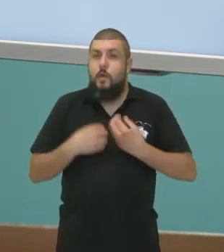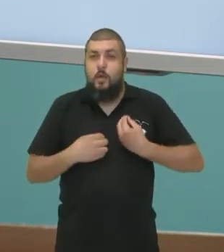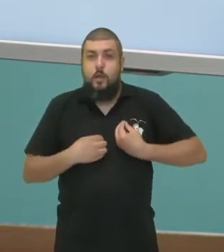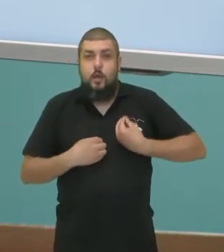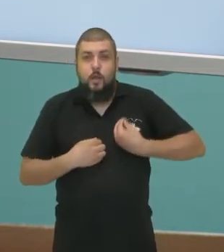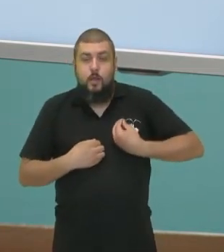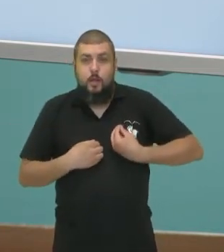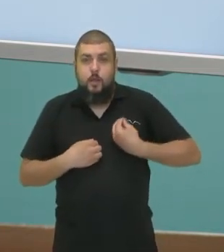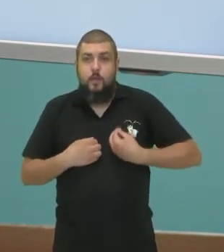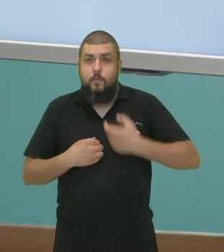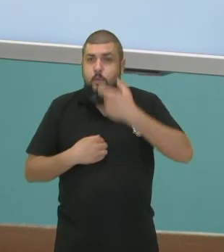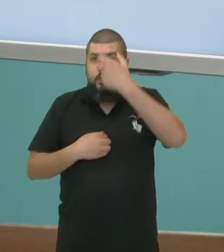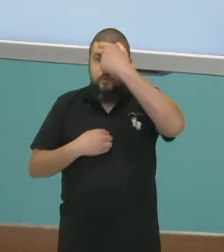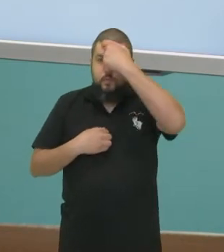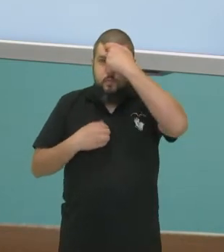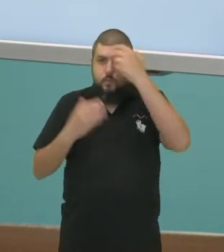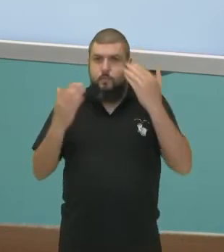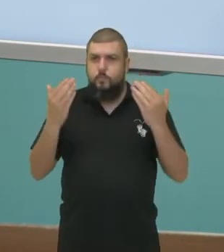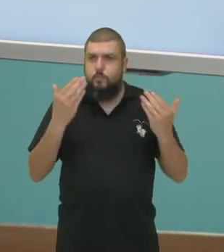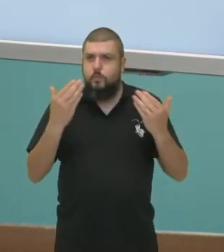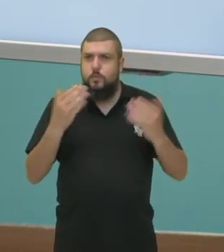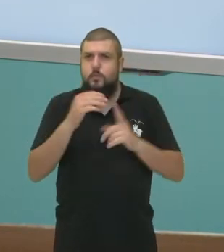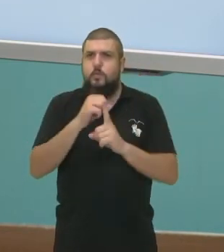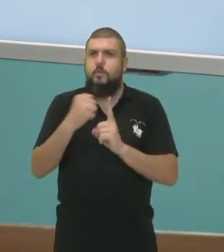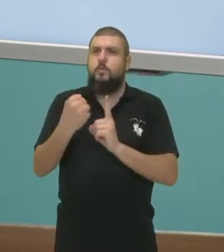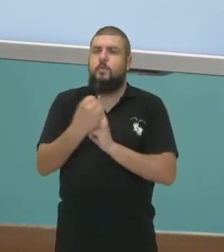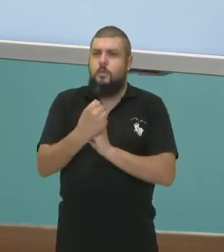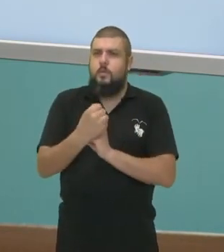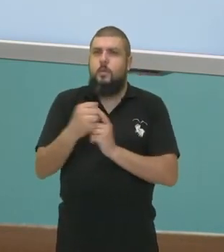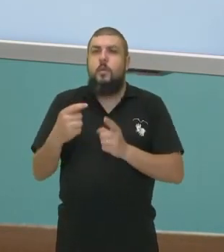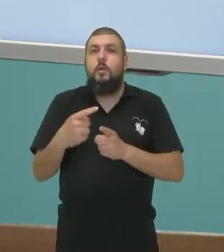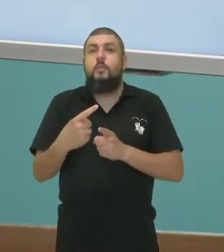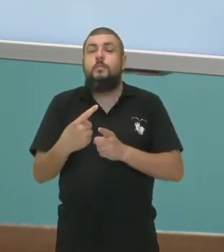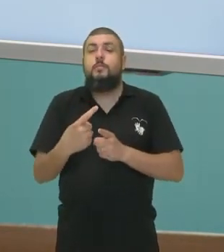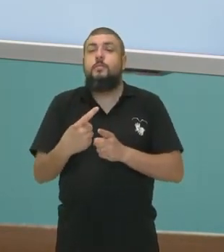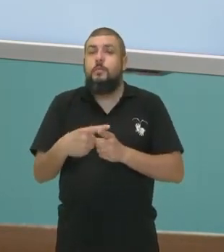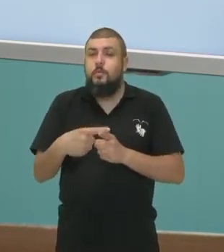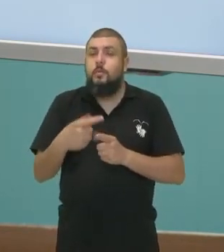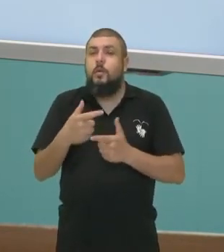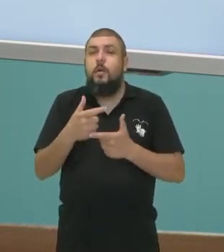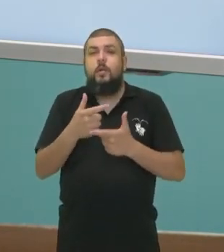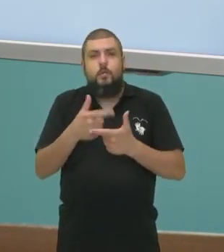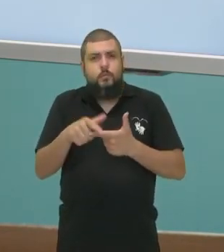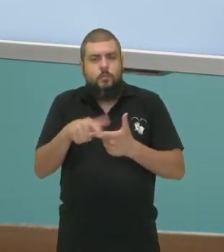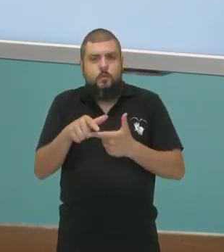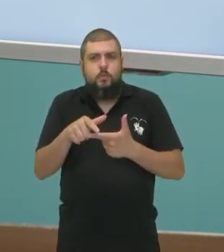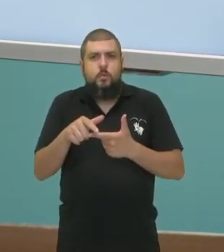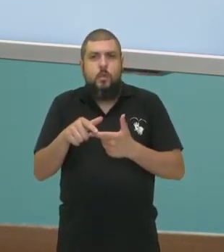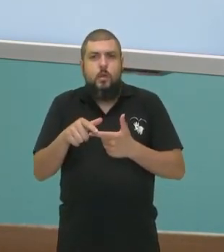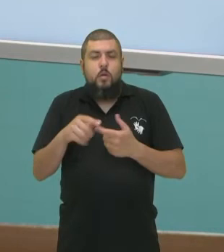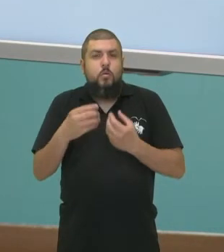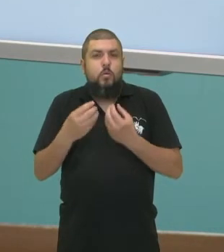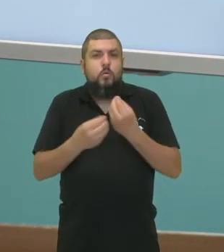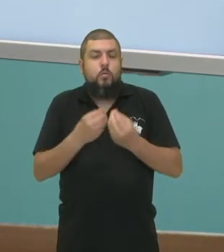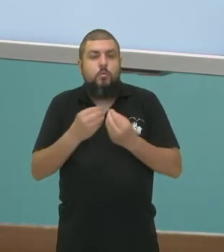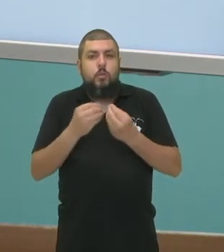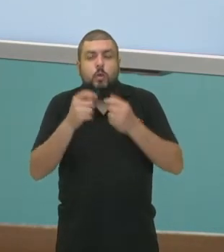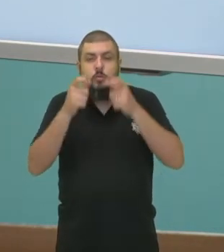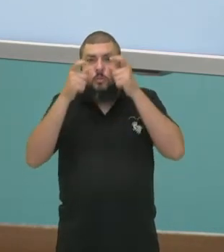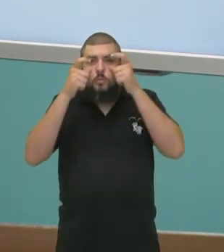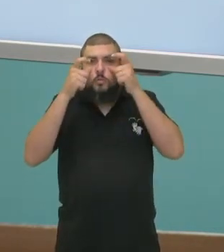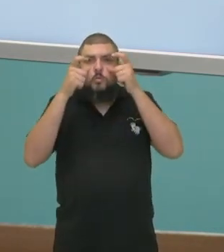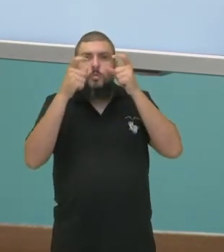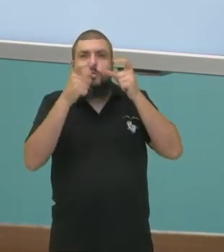biopsicossocial dos jovens, já que é muito comum, né, regular, estar dependentes aí de como eles são